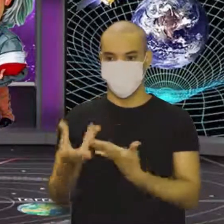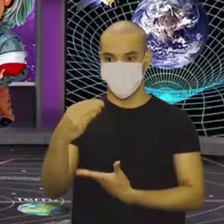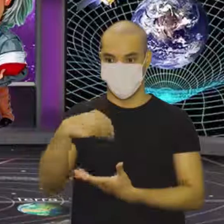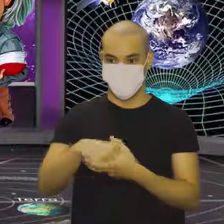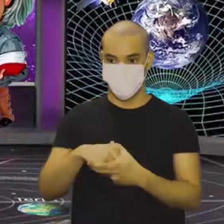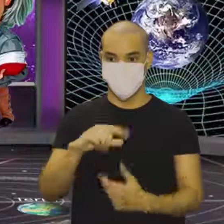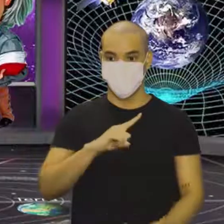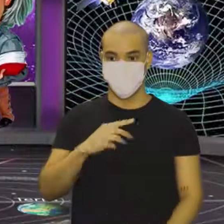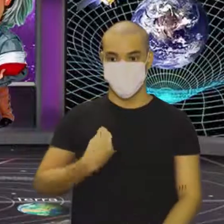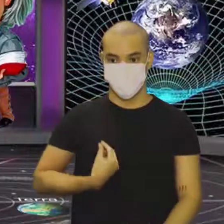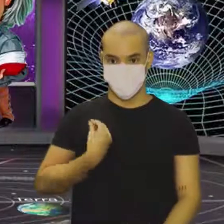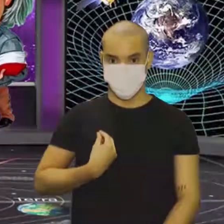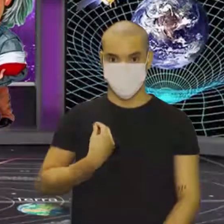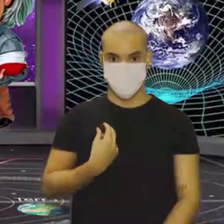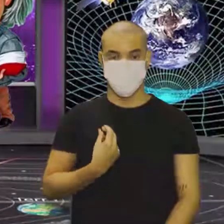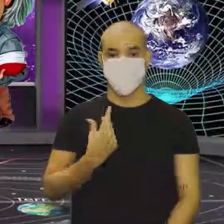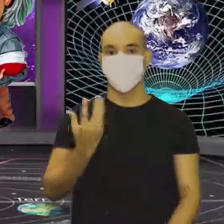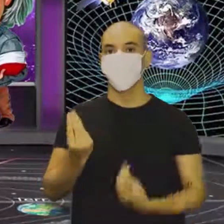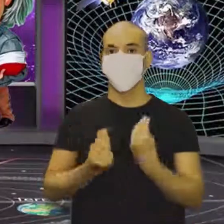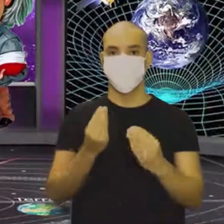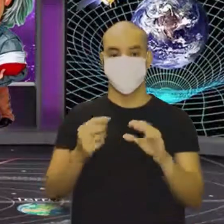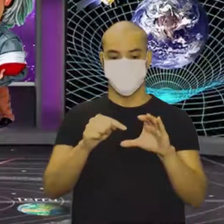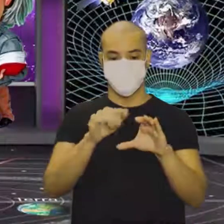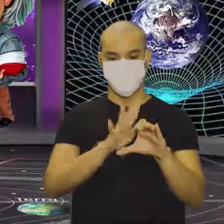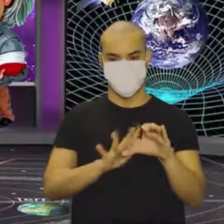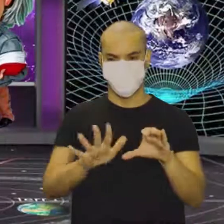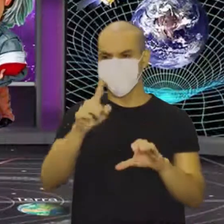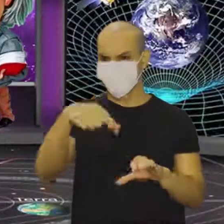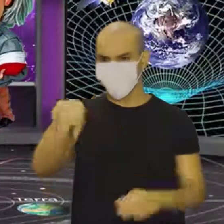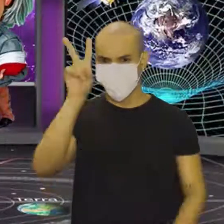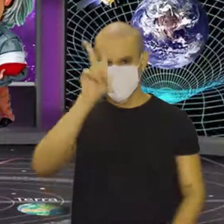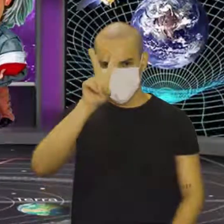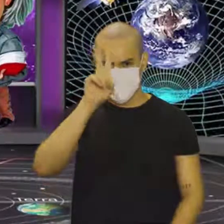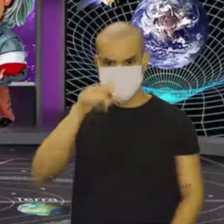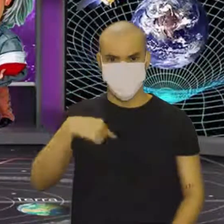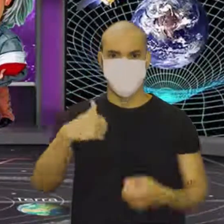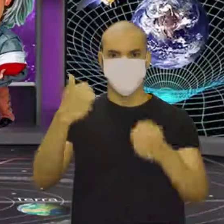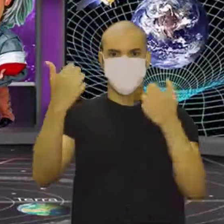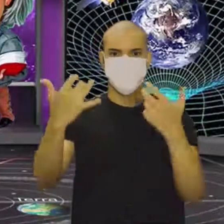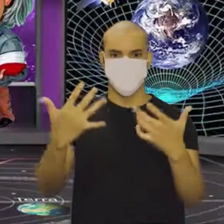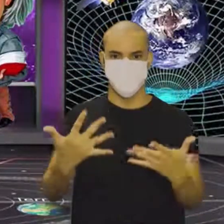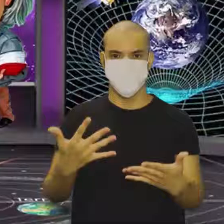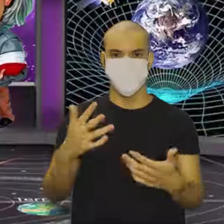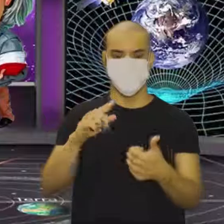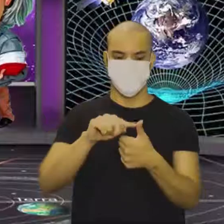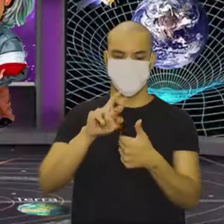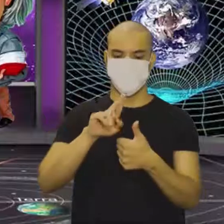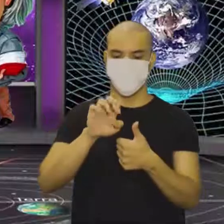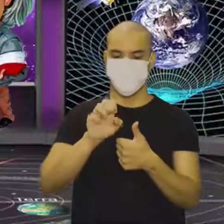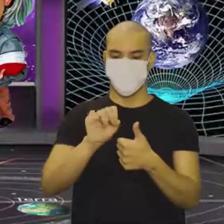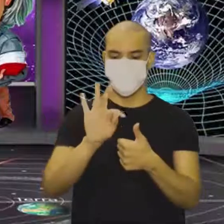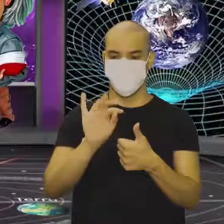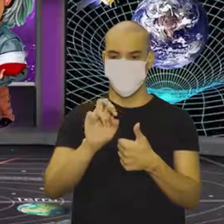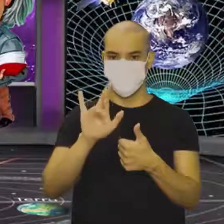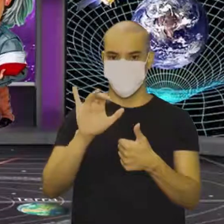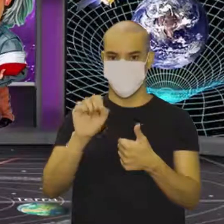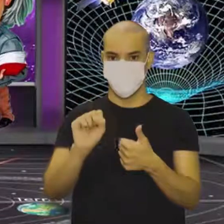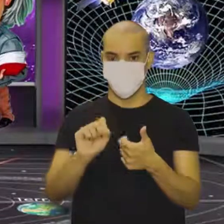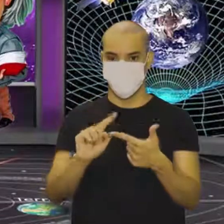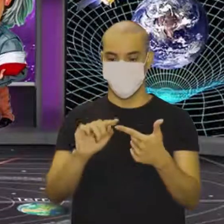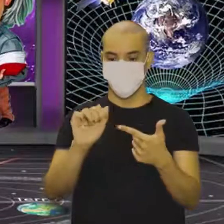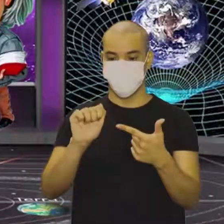que existem dentro de circuitos elétricos. Lembra, nós falamos desde resistores, falamos de